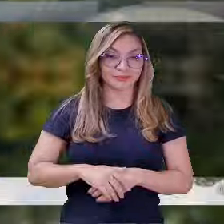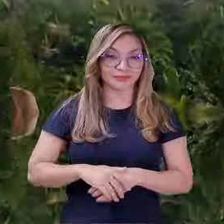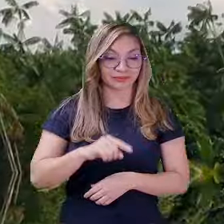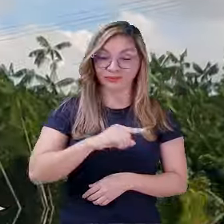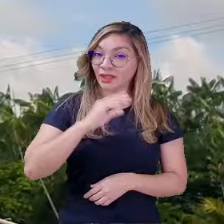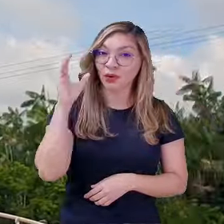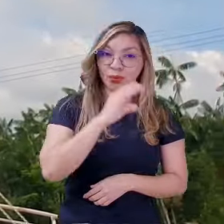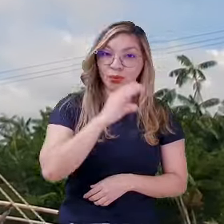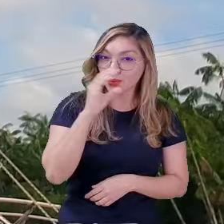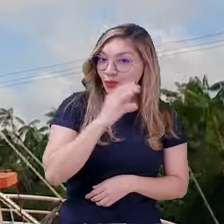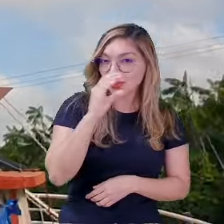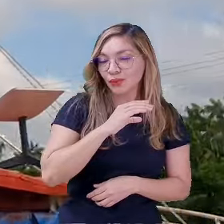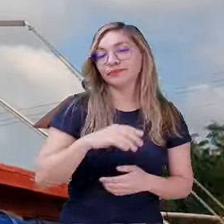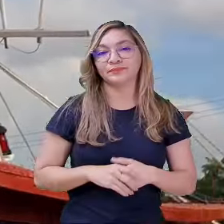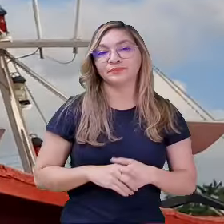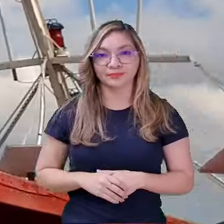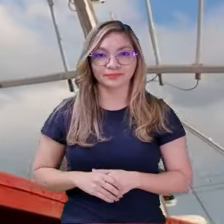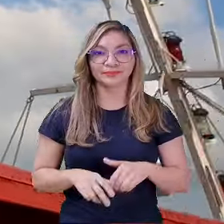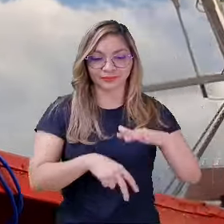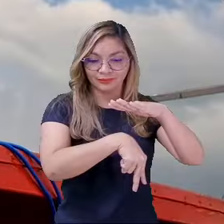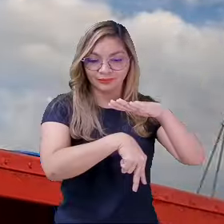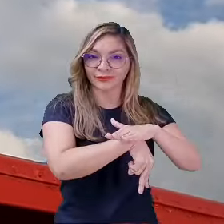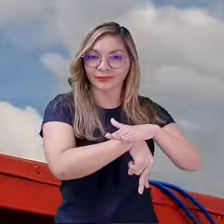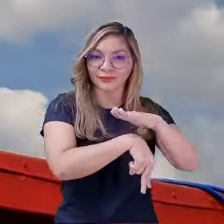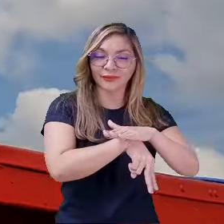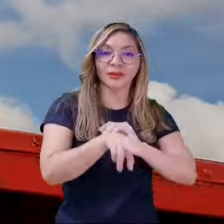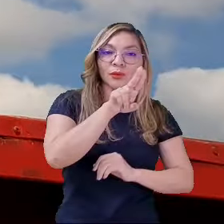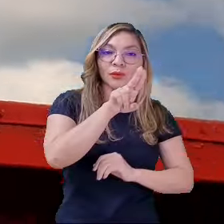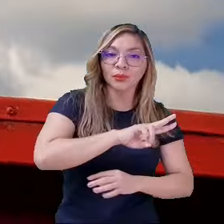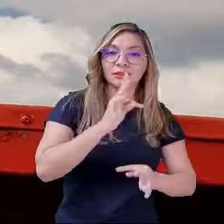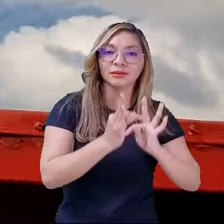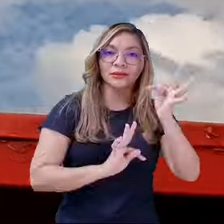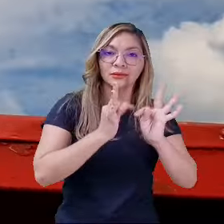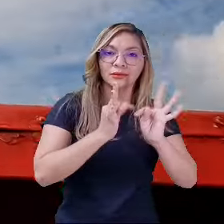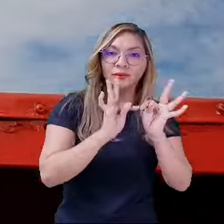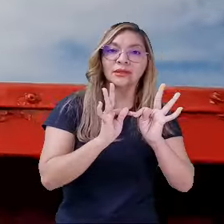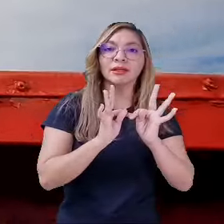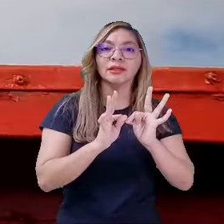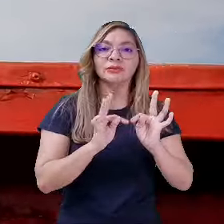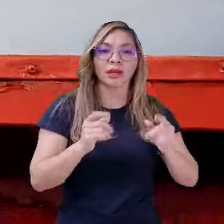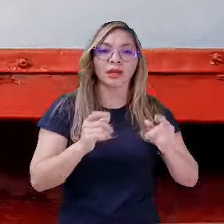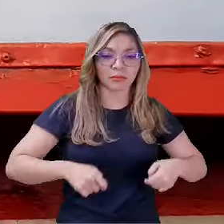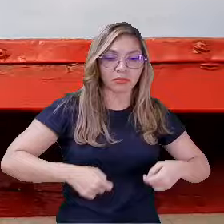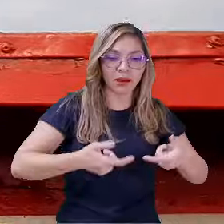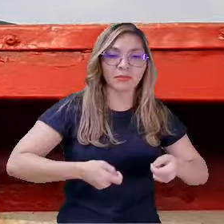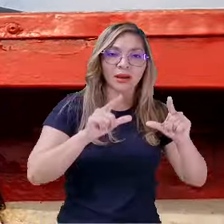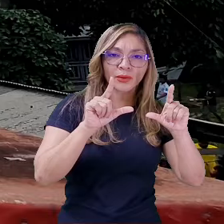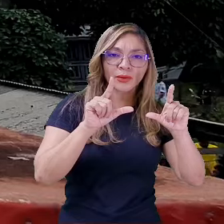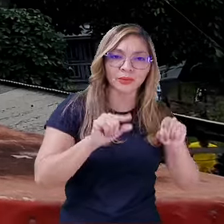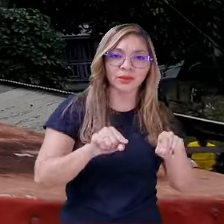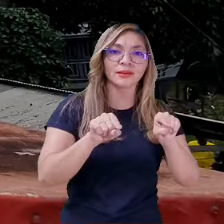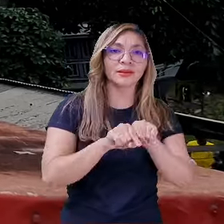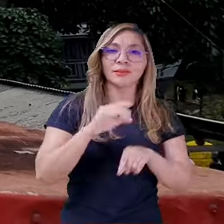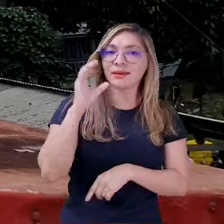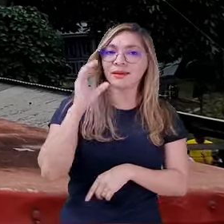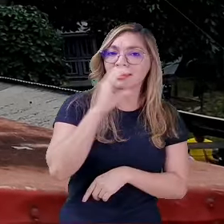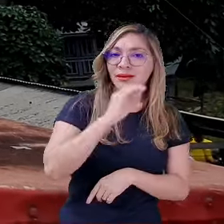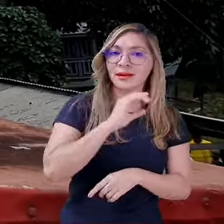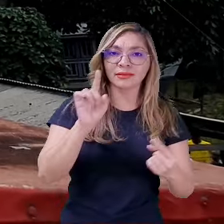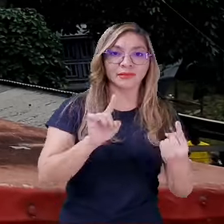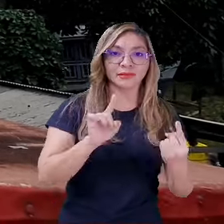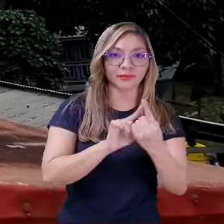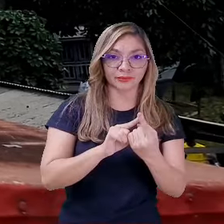superior. O Starlink usa tecnologia que garante redução de custos e maior abrangência na prestação do serviço. Dois equipamentos